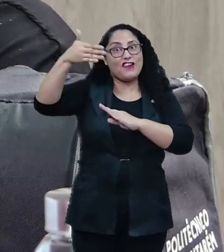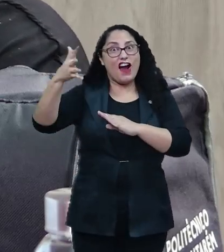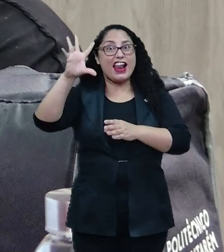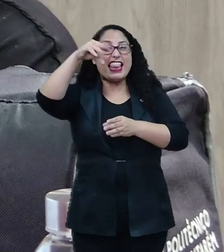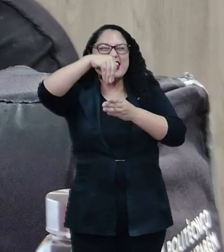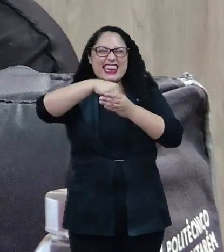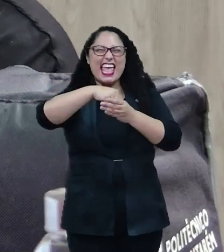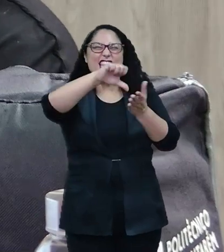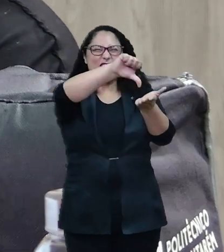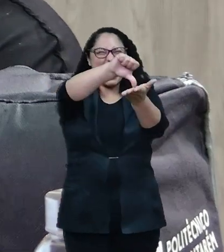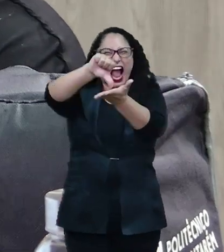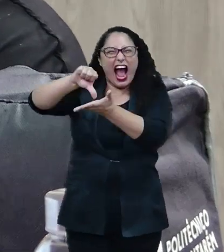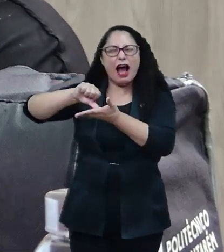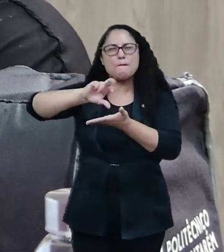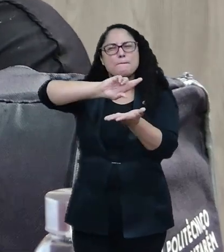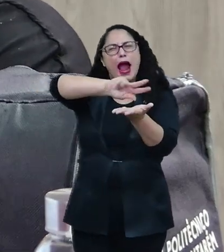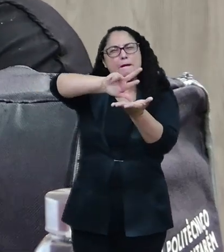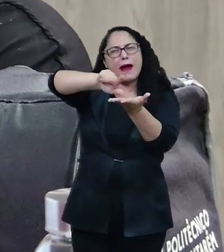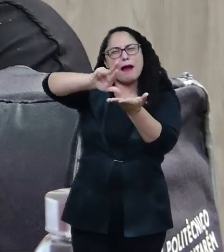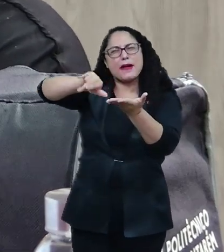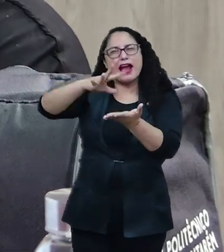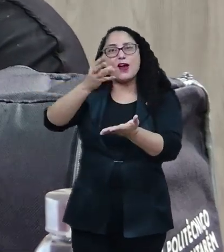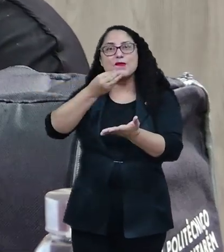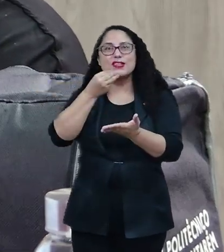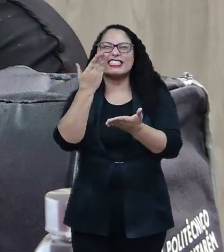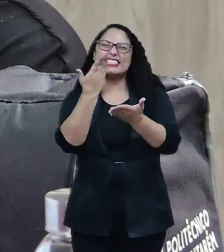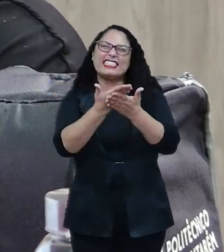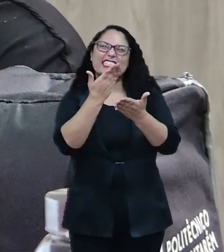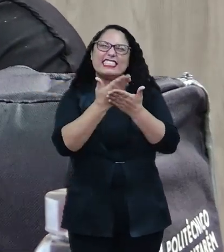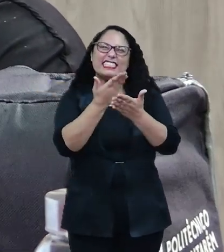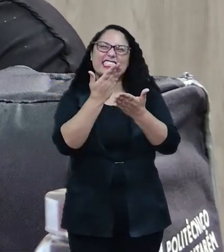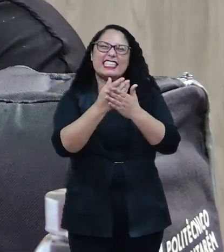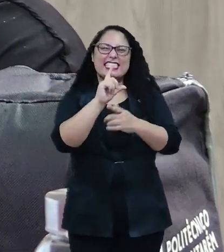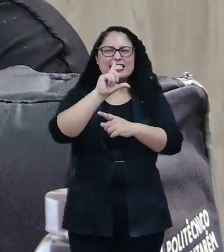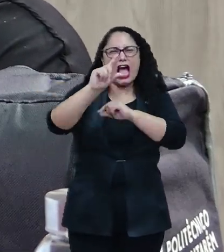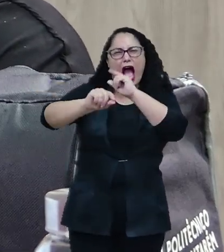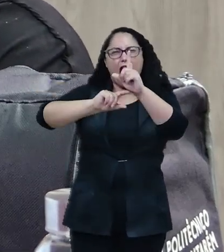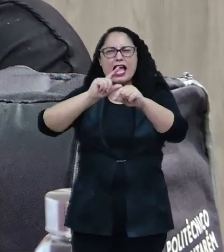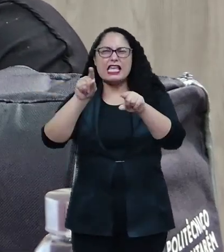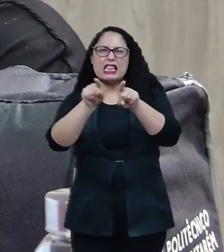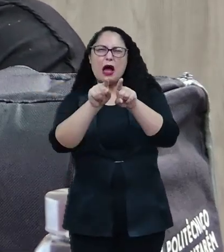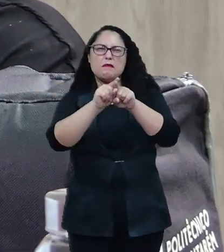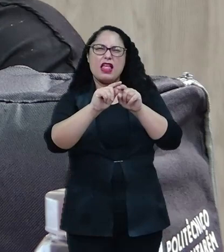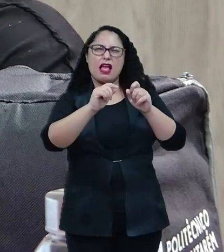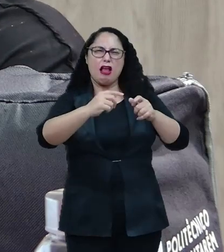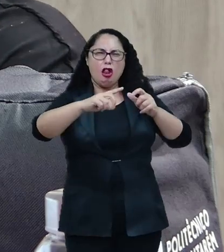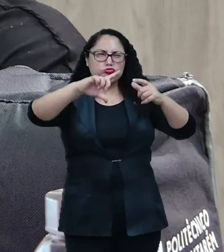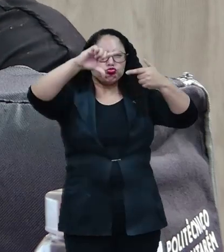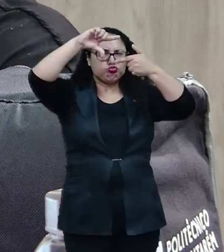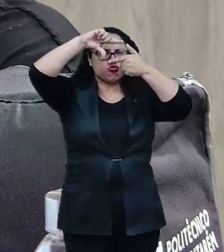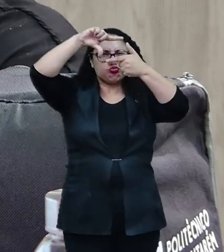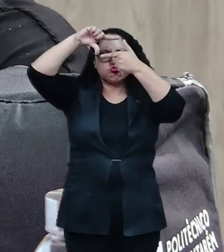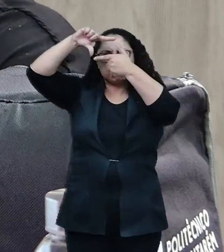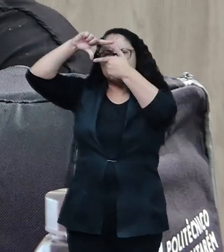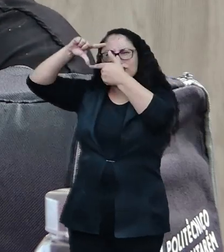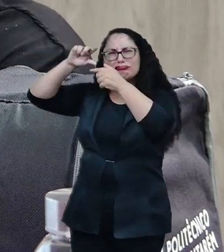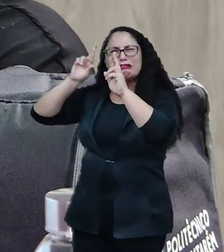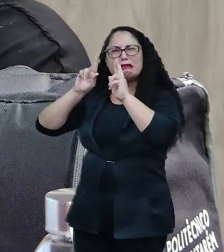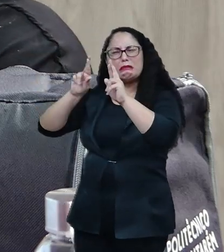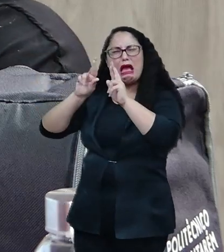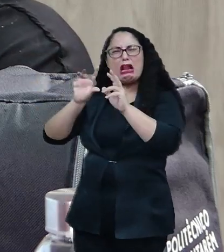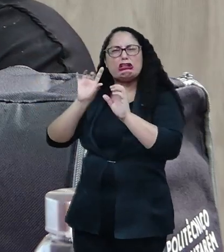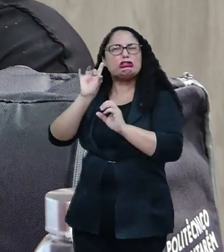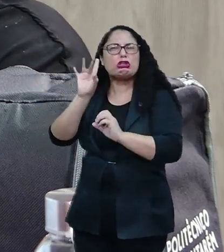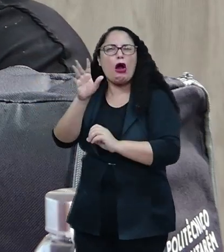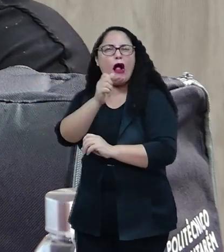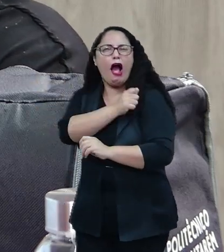do campus você tem N oportunidades de estudar, de sair daquele quadradinho, né, do que se espera de um